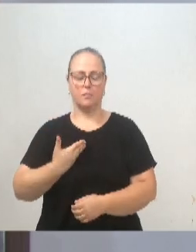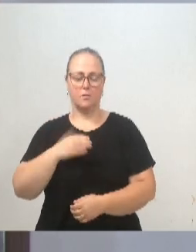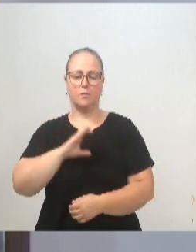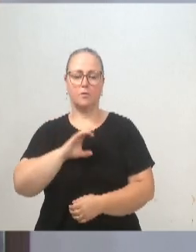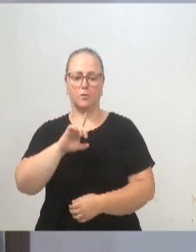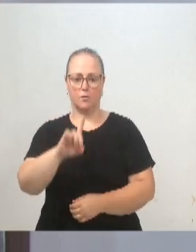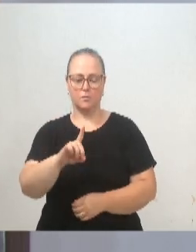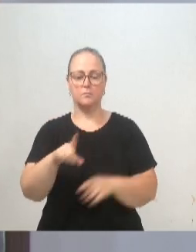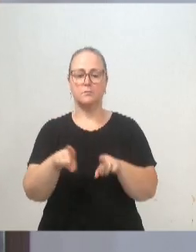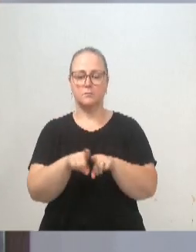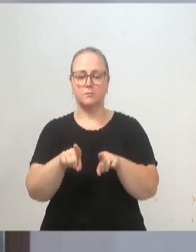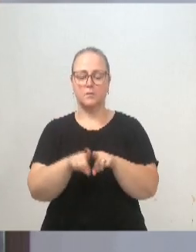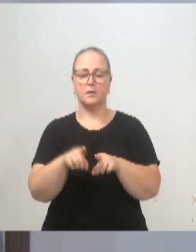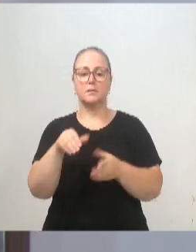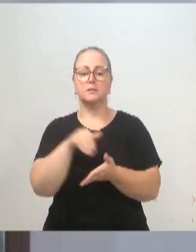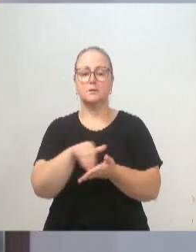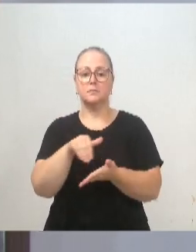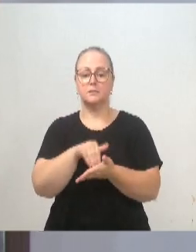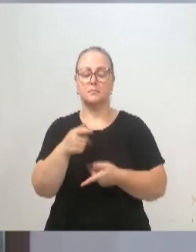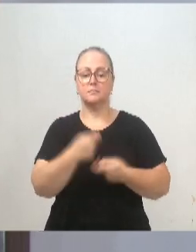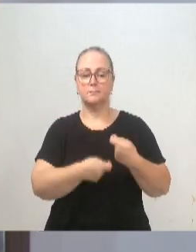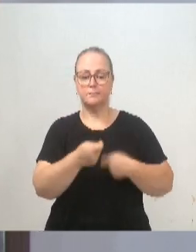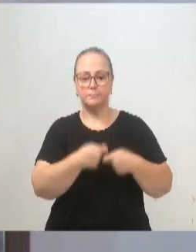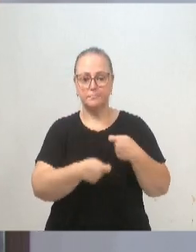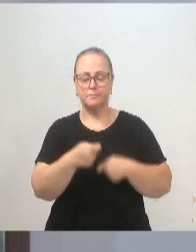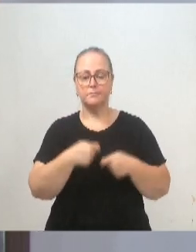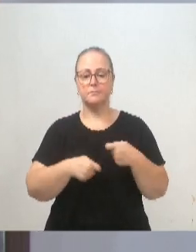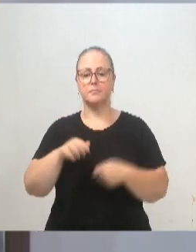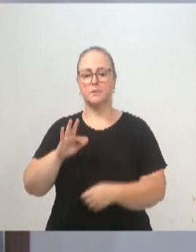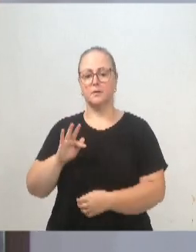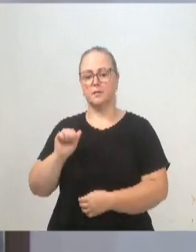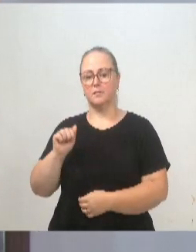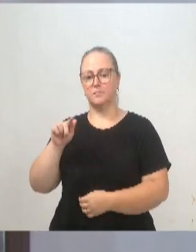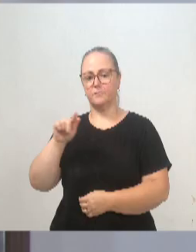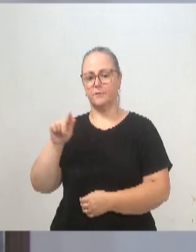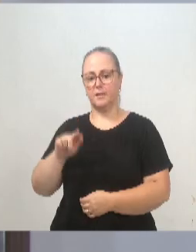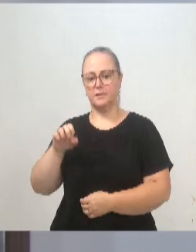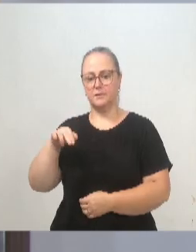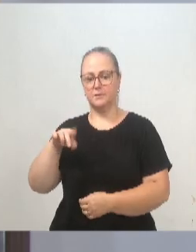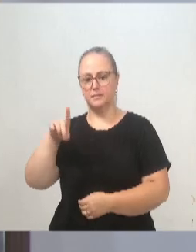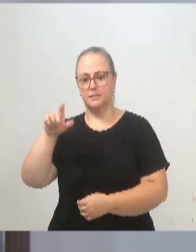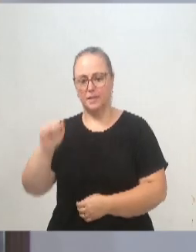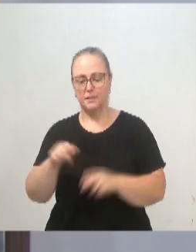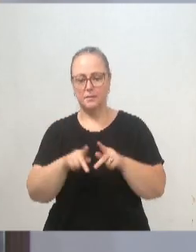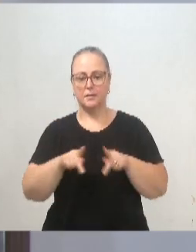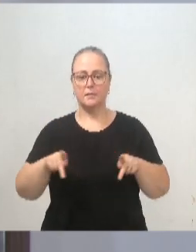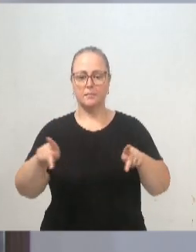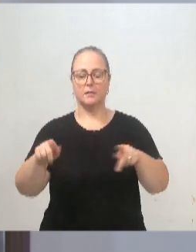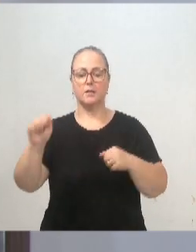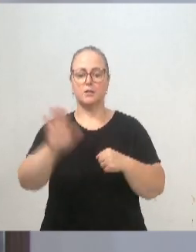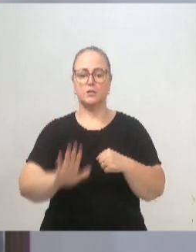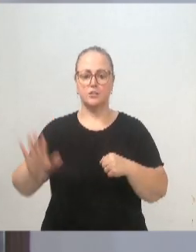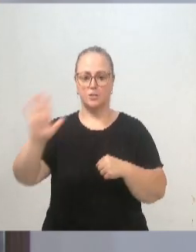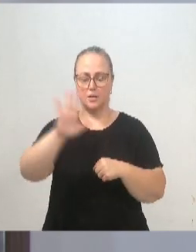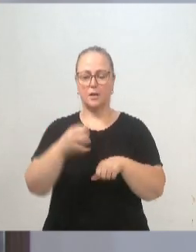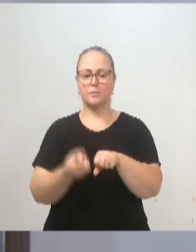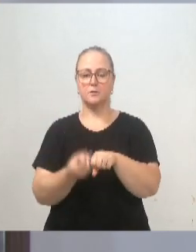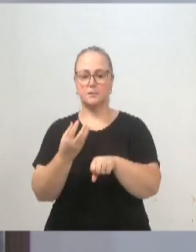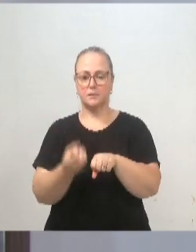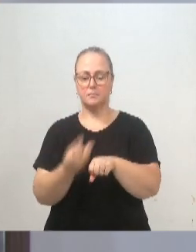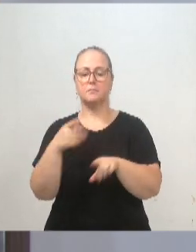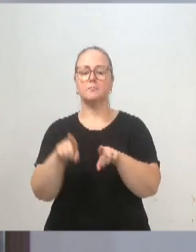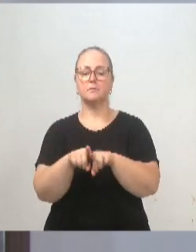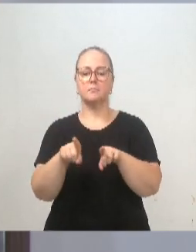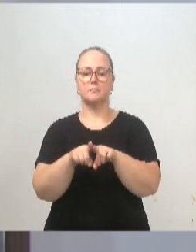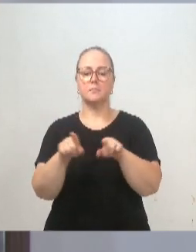a Secretaria de Administração, Fazenda, Procuradoria-Geral do Município, SAMAI e o próprio